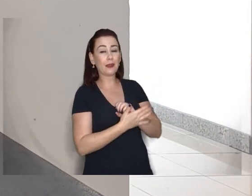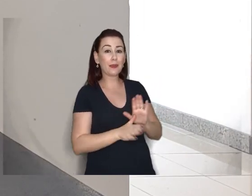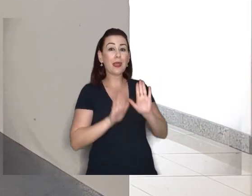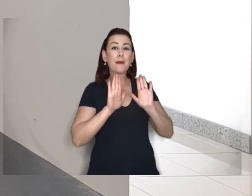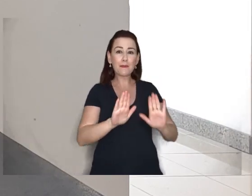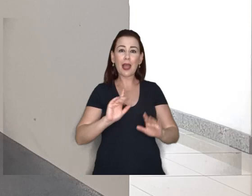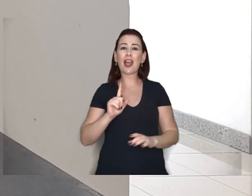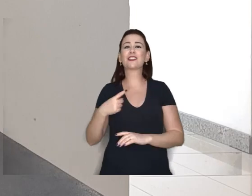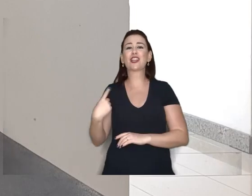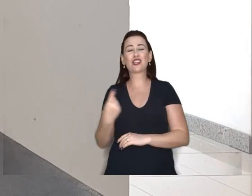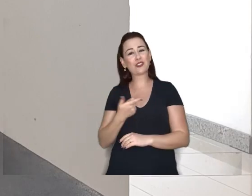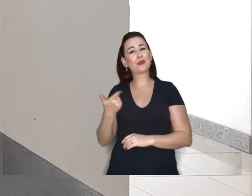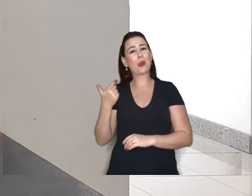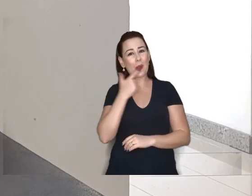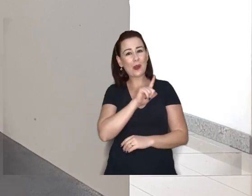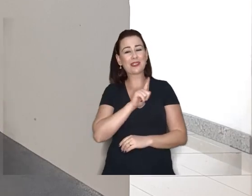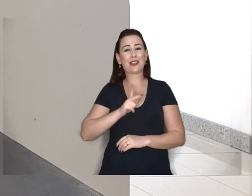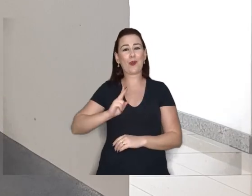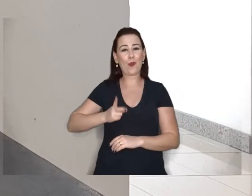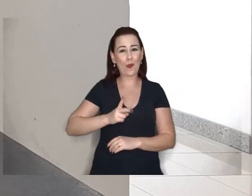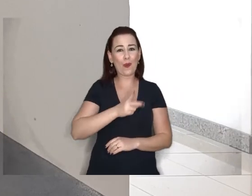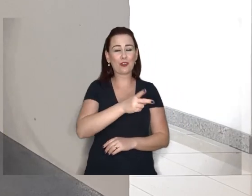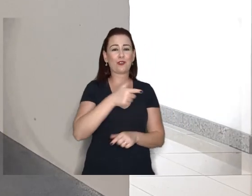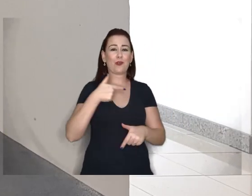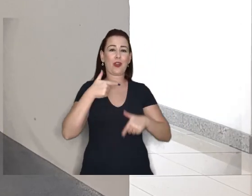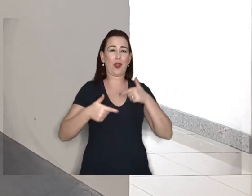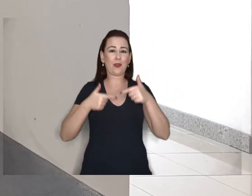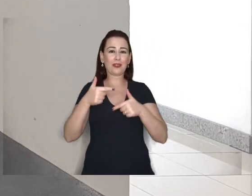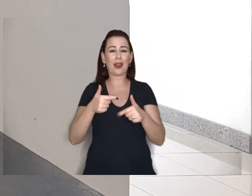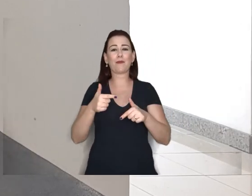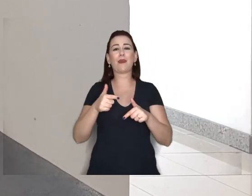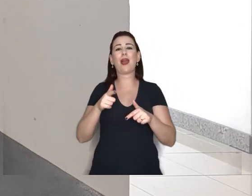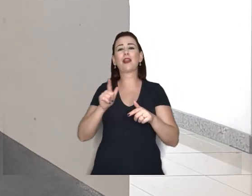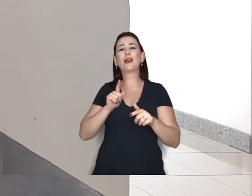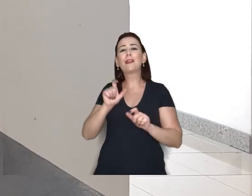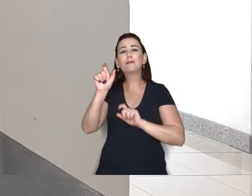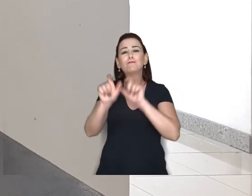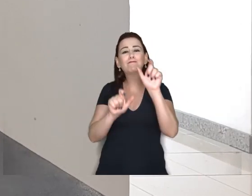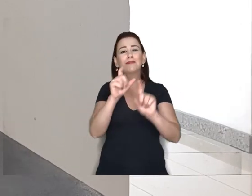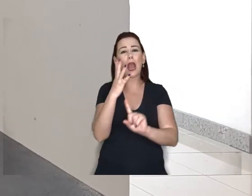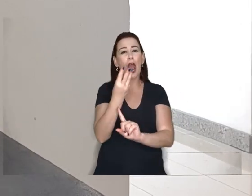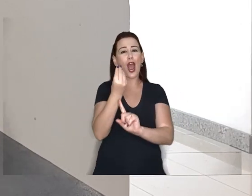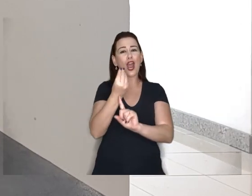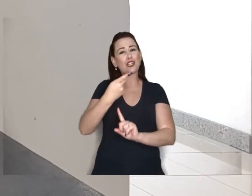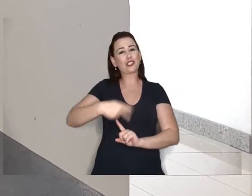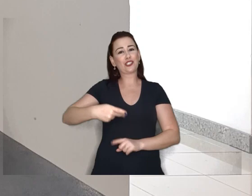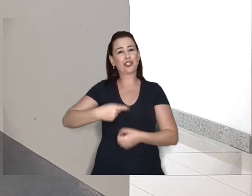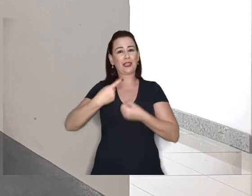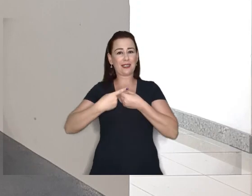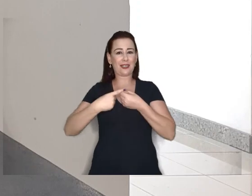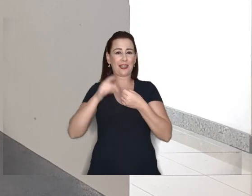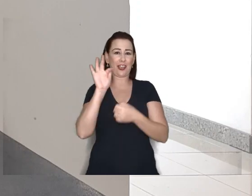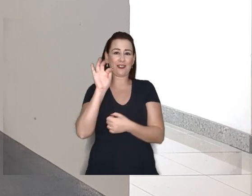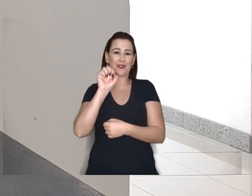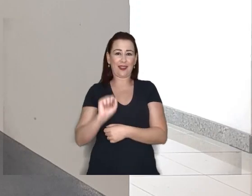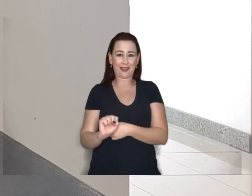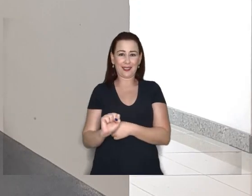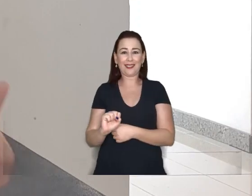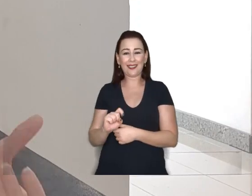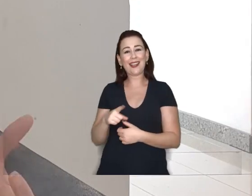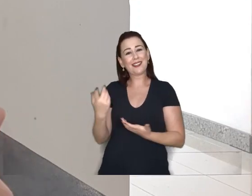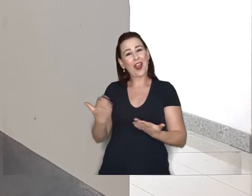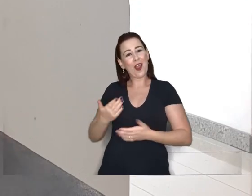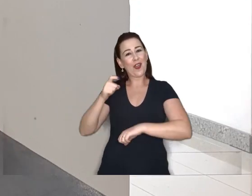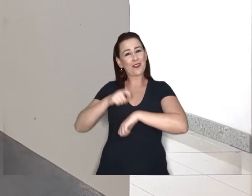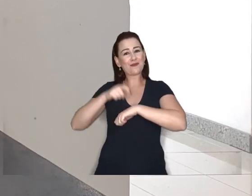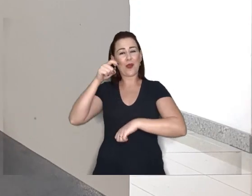assim conseguimos, né, continuar com os trabalhos aí com os nossos artistas locais, e esse vai ser o momento deles apresentarem os